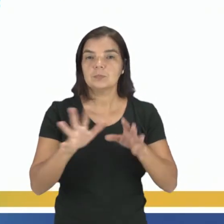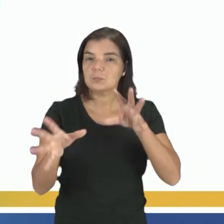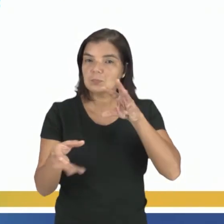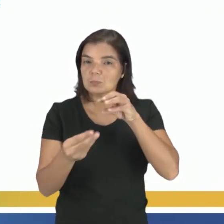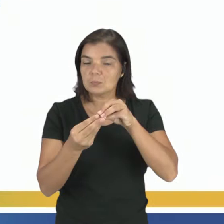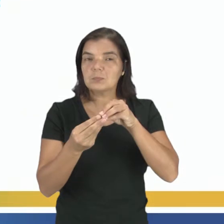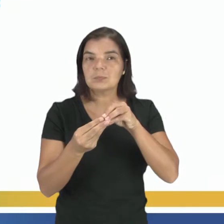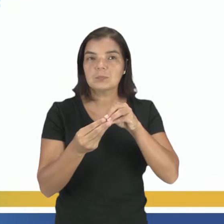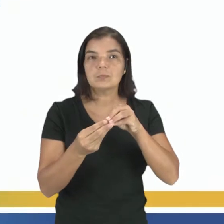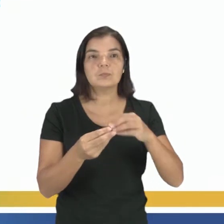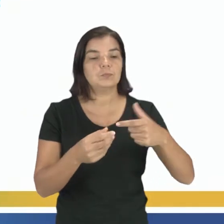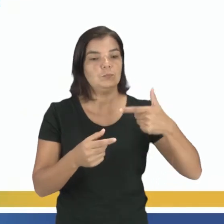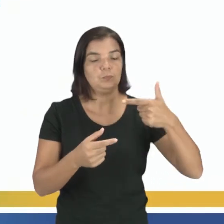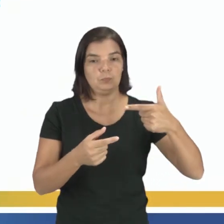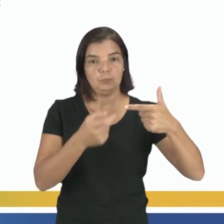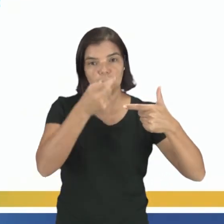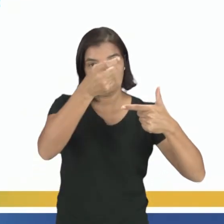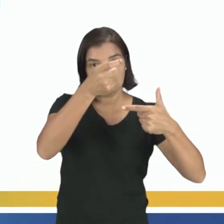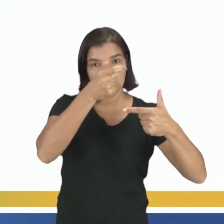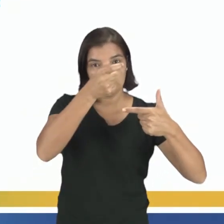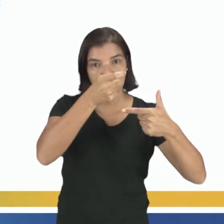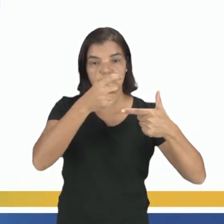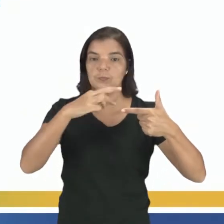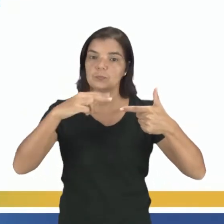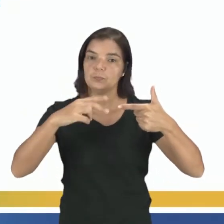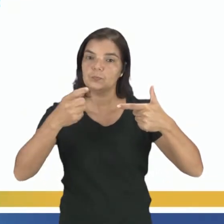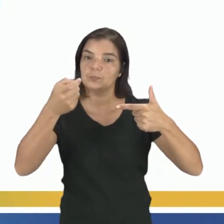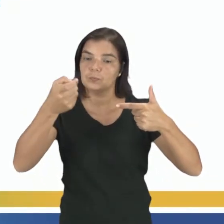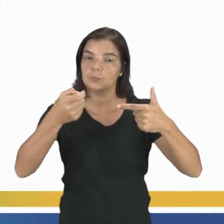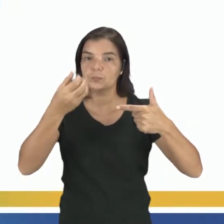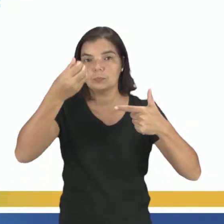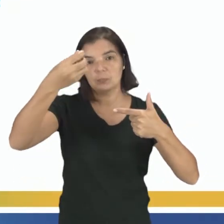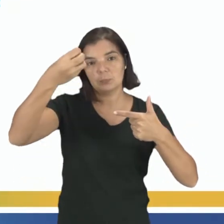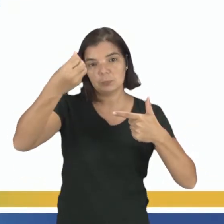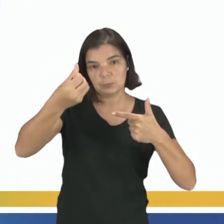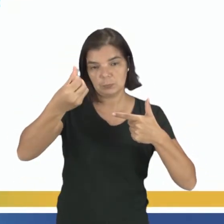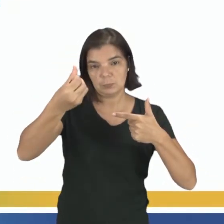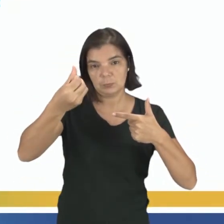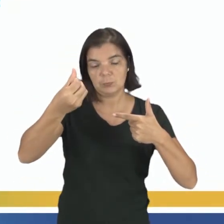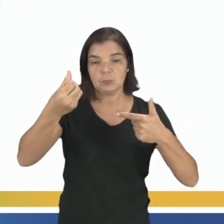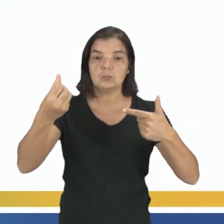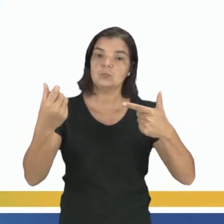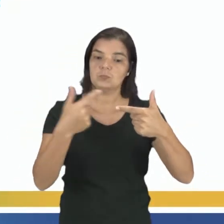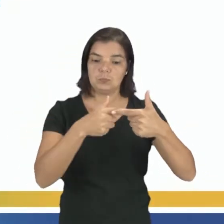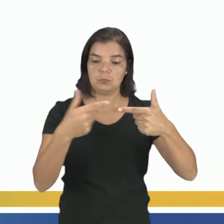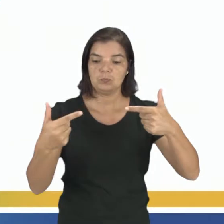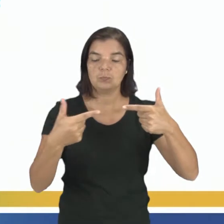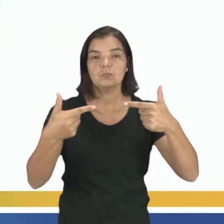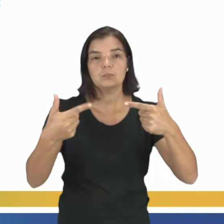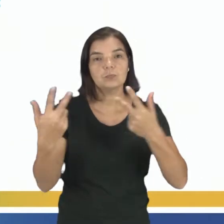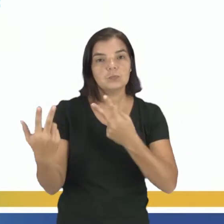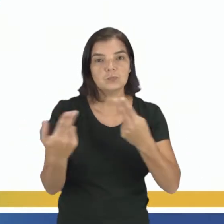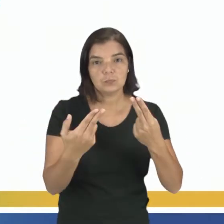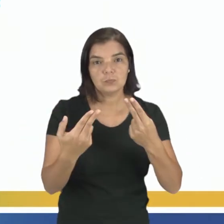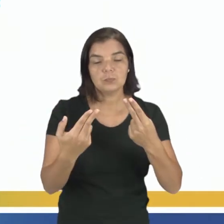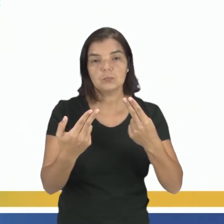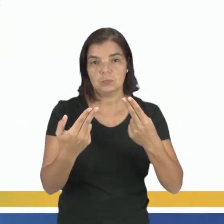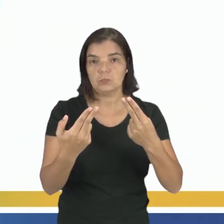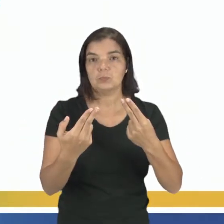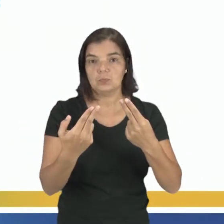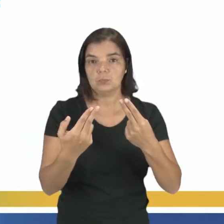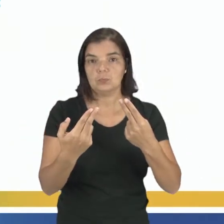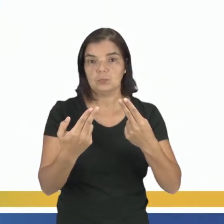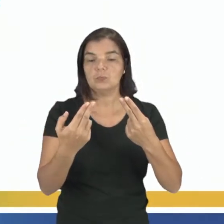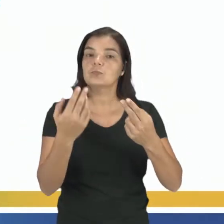igualamos ali as nossas bases, 2 elevado a x é igual a 2 elevado a 6. Quando eu igualo as bases, aí eu passo a operar com